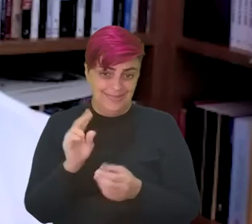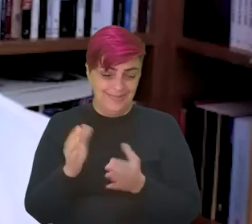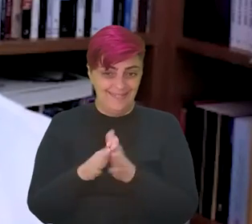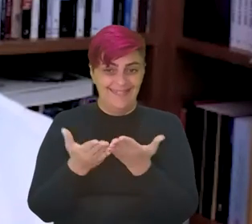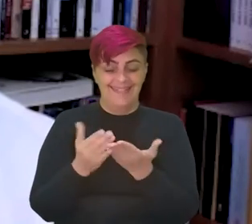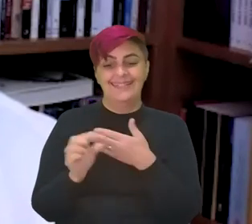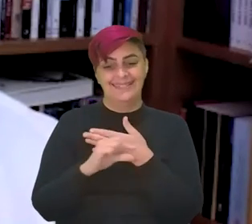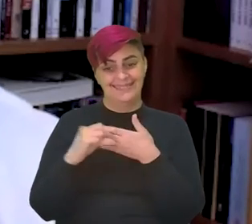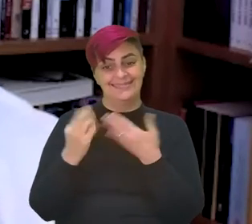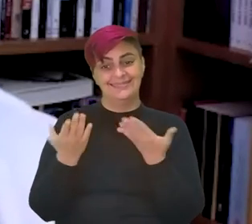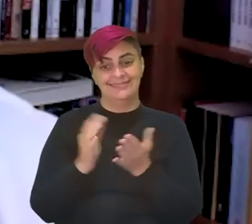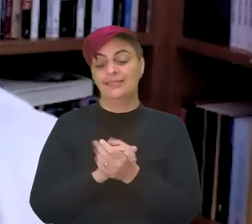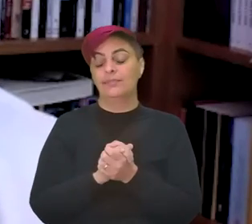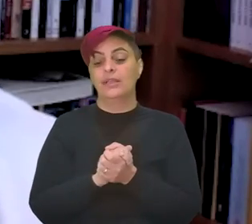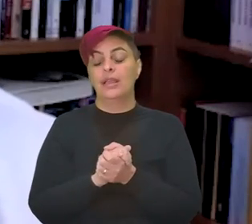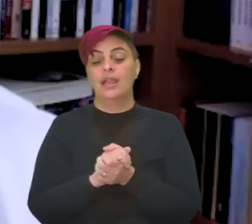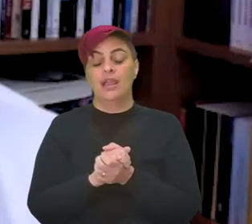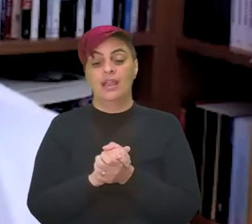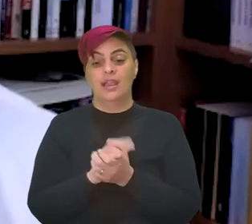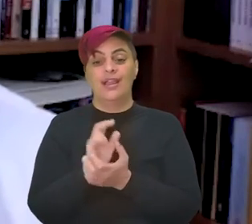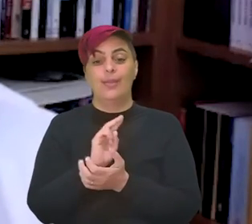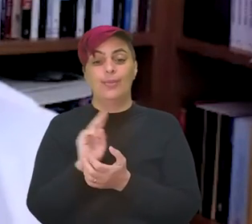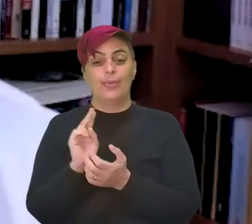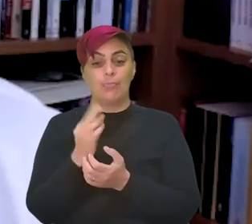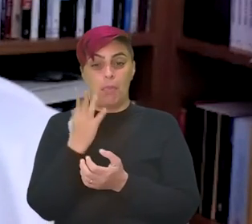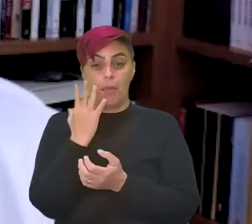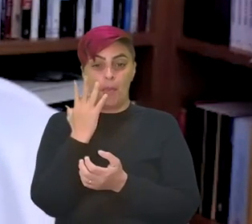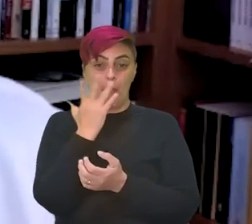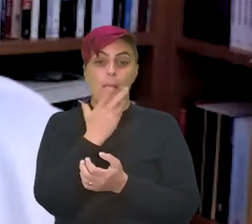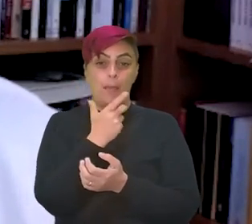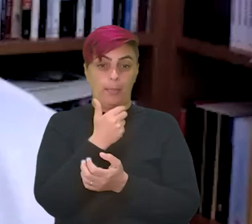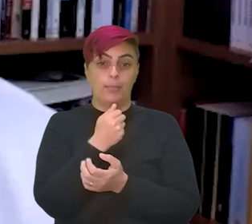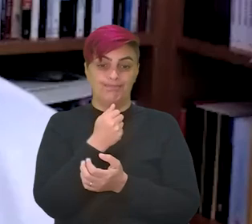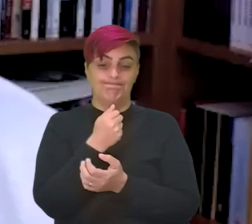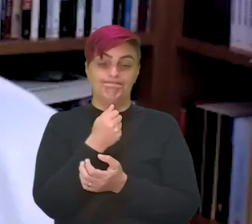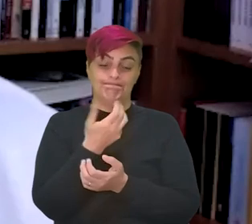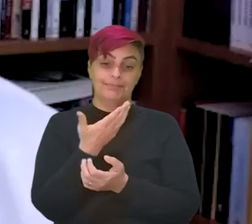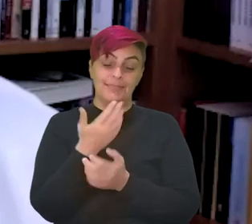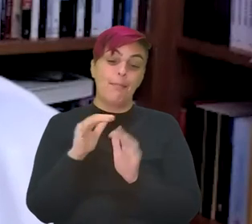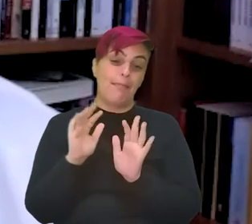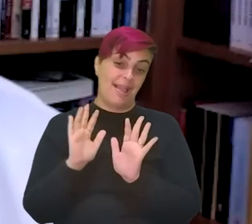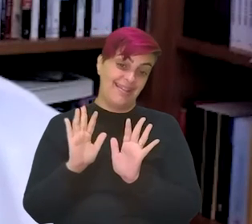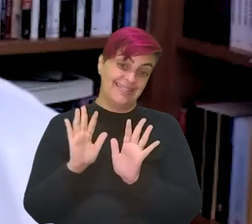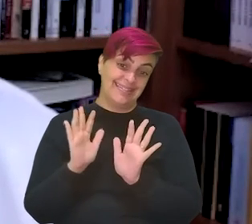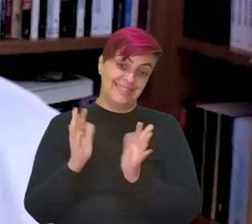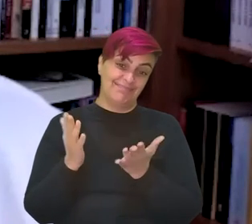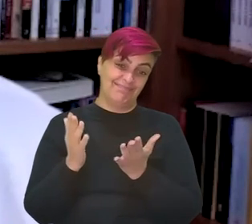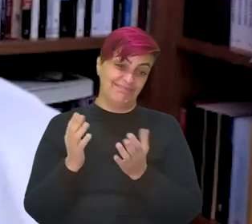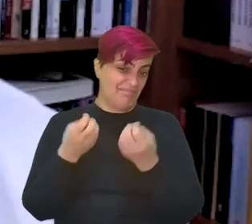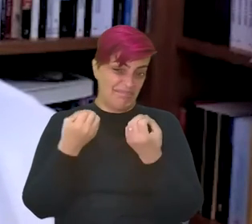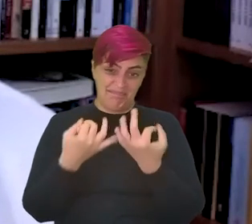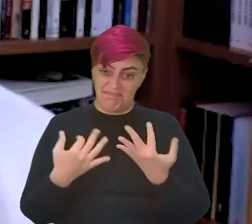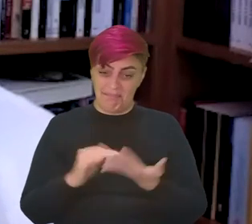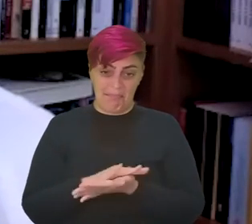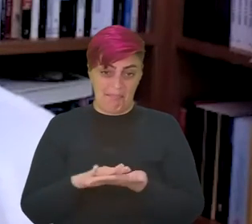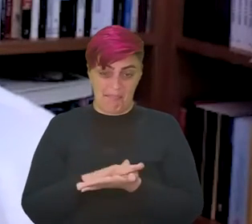título. Muito bom. É um título muito bonito, uhum. né? Mas que não